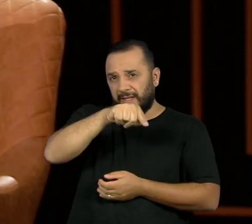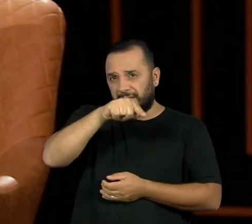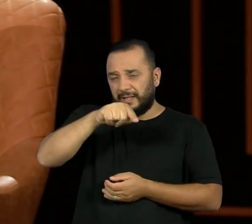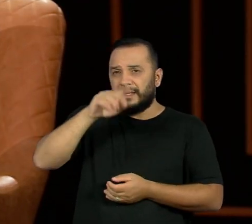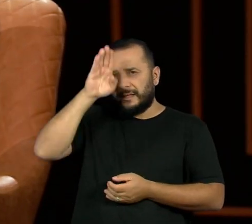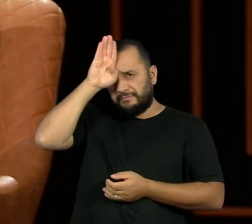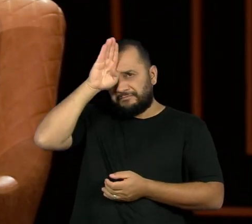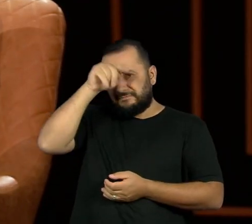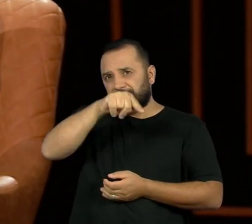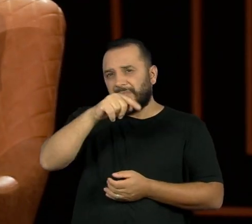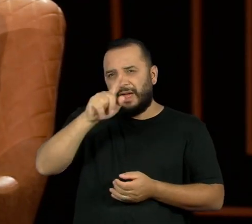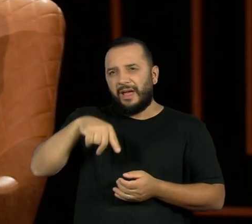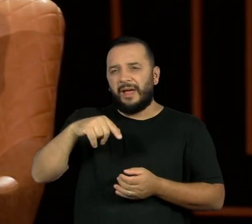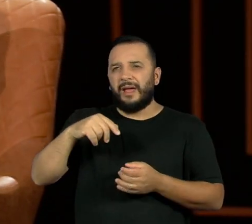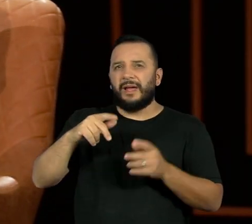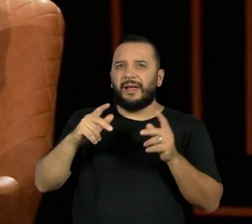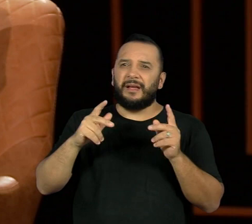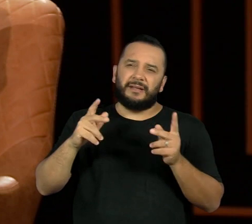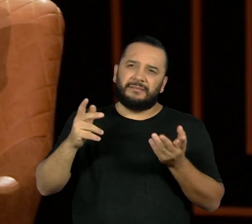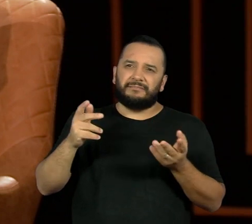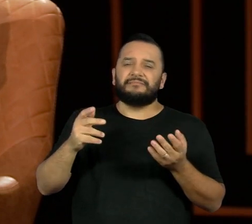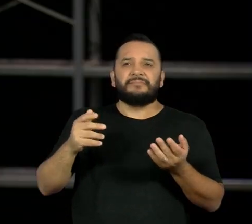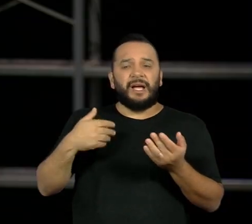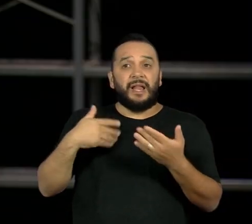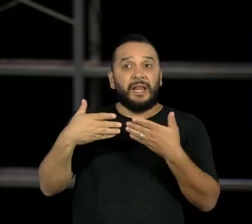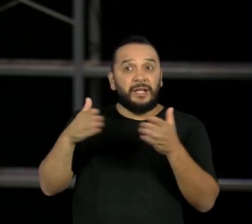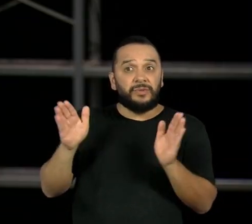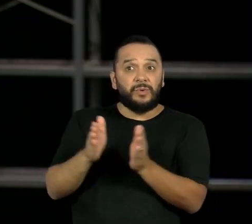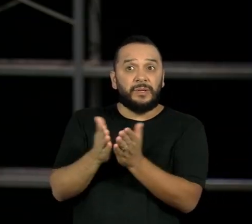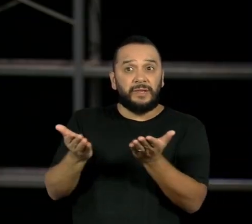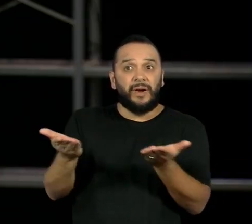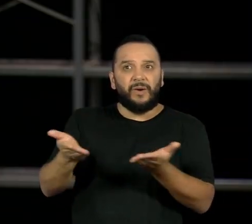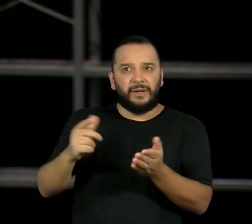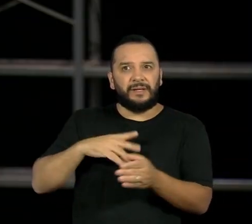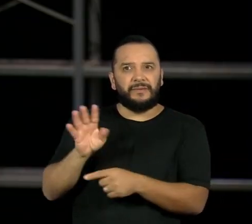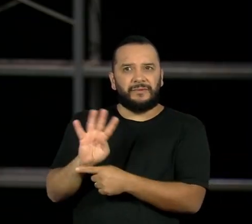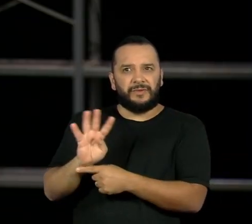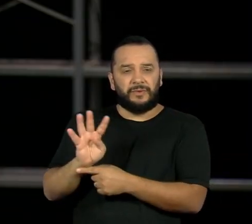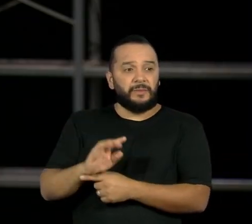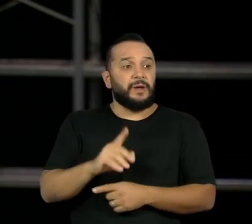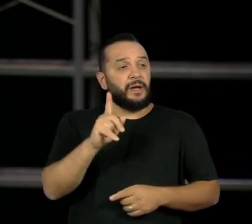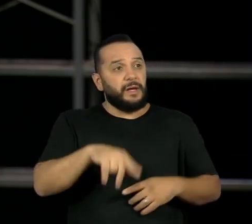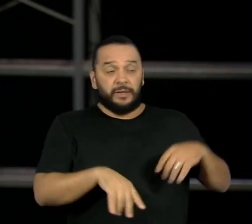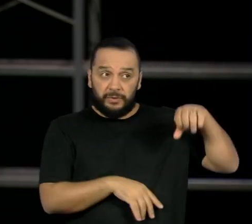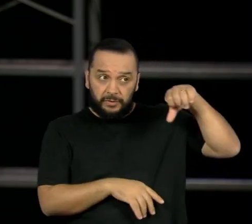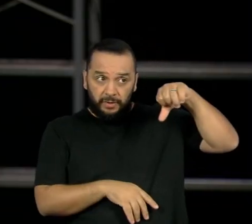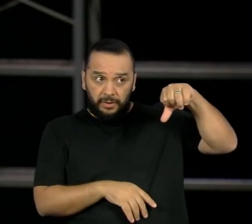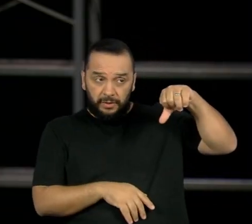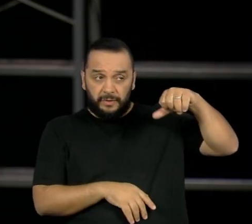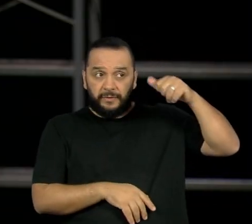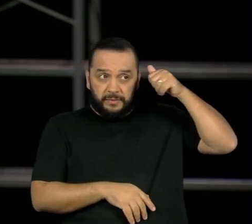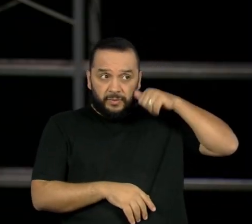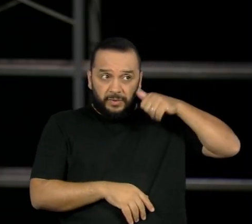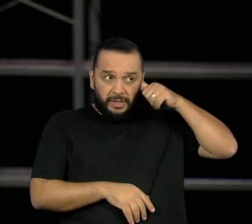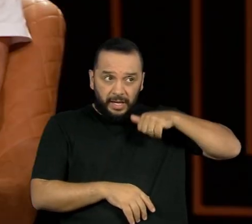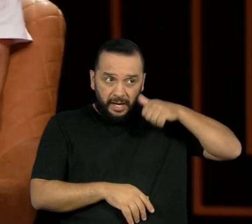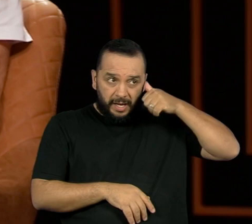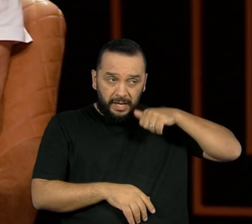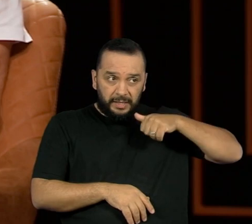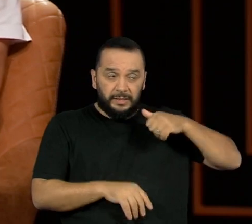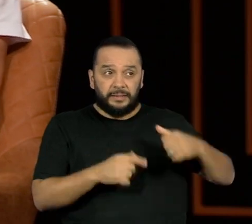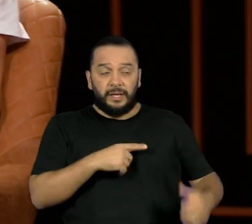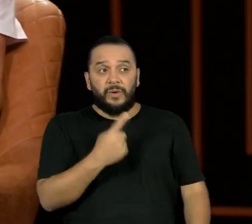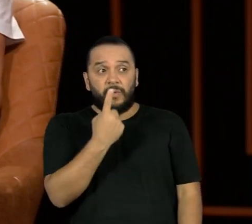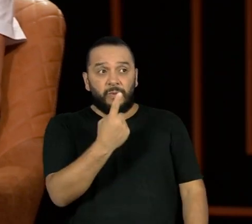Ela lançou o livro e vem um filme agora. E é um texto que é para 9 mulheres, interpretado sempre por uma atriz. Por uma só, mas não porque